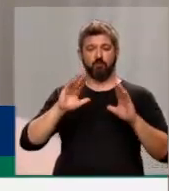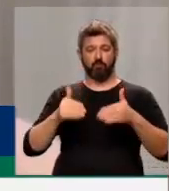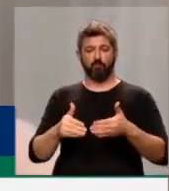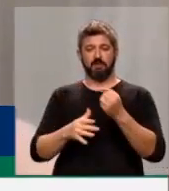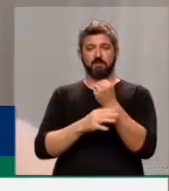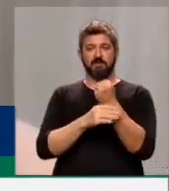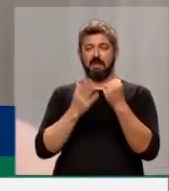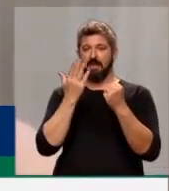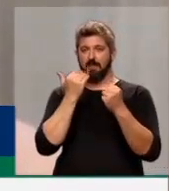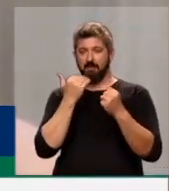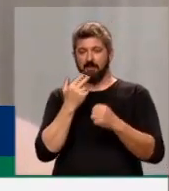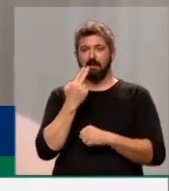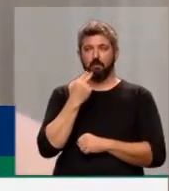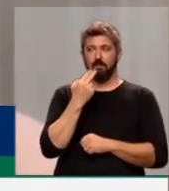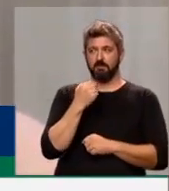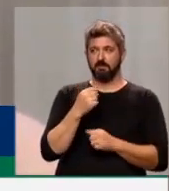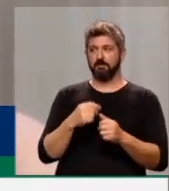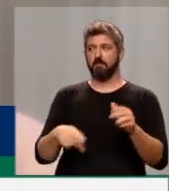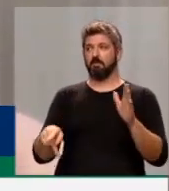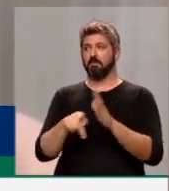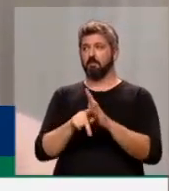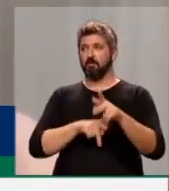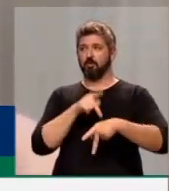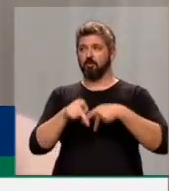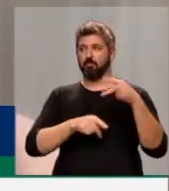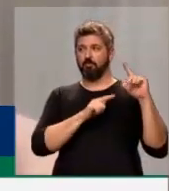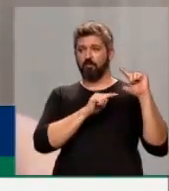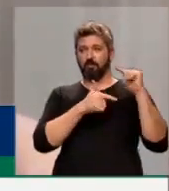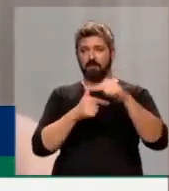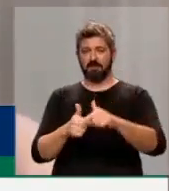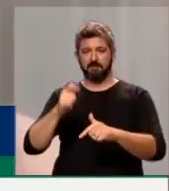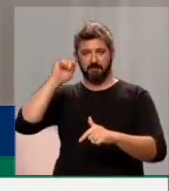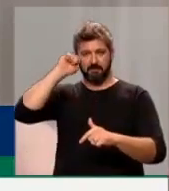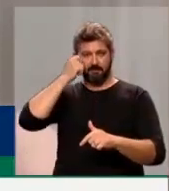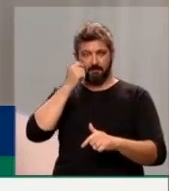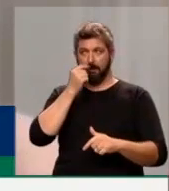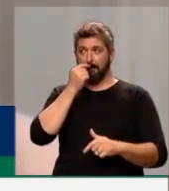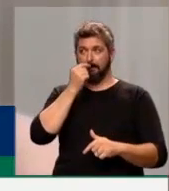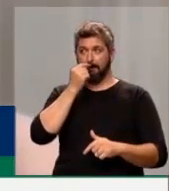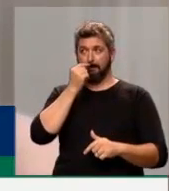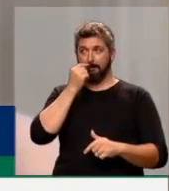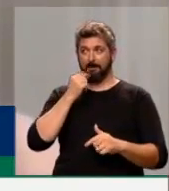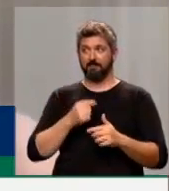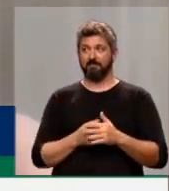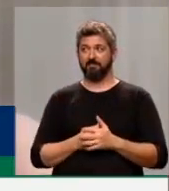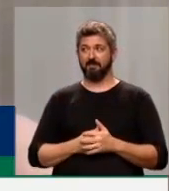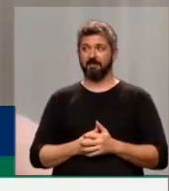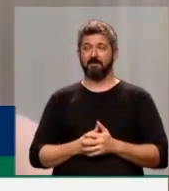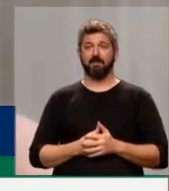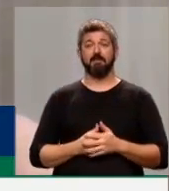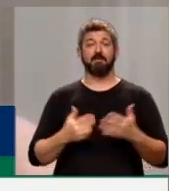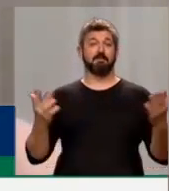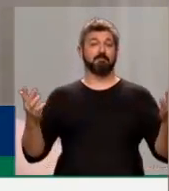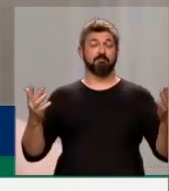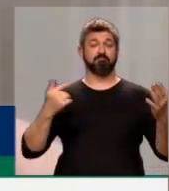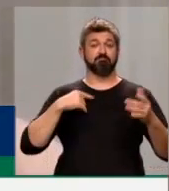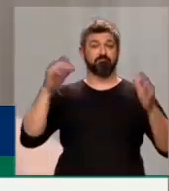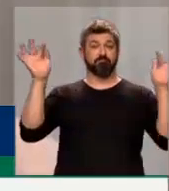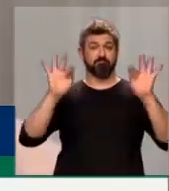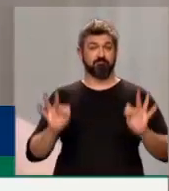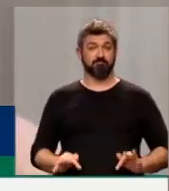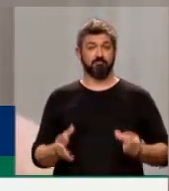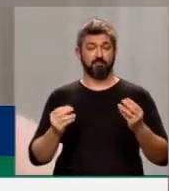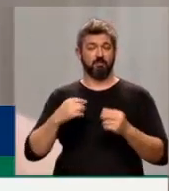Segurança Alimentar e Nutricional dos Povos Tradicionais de Matriz Africana, e assim, fiquei muito feliz de